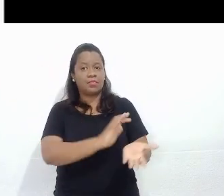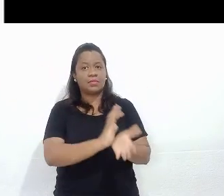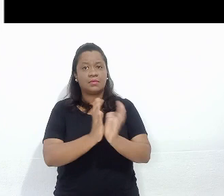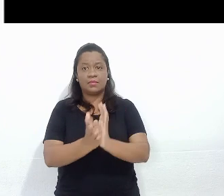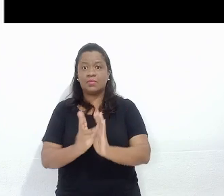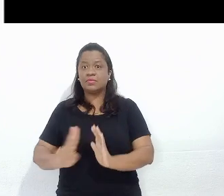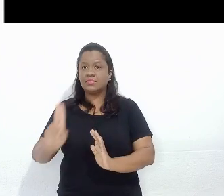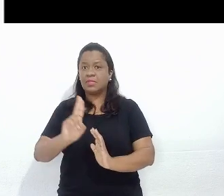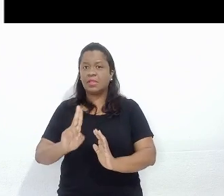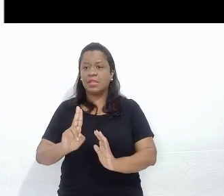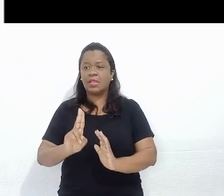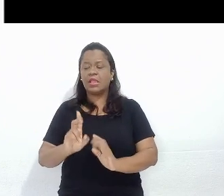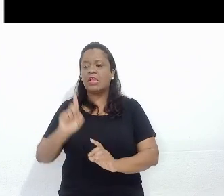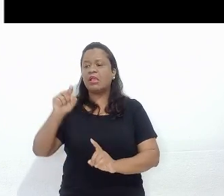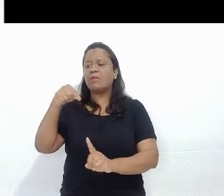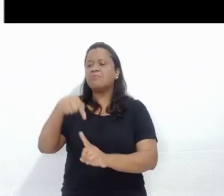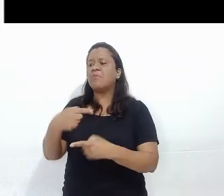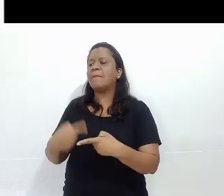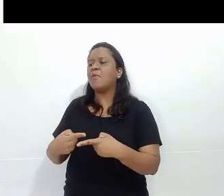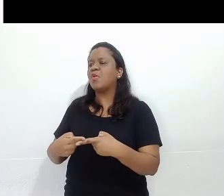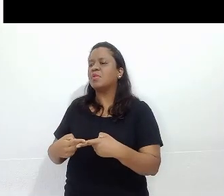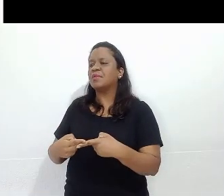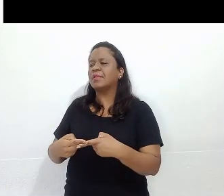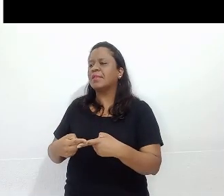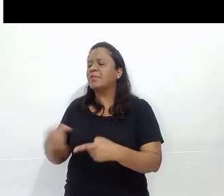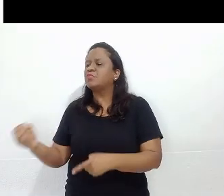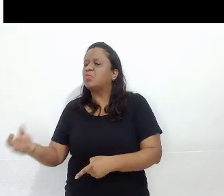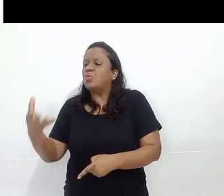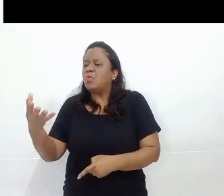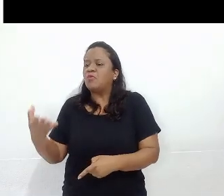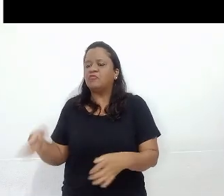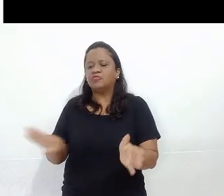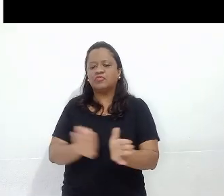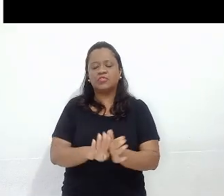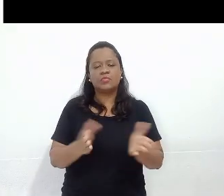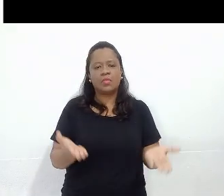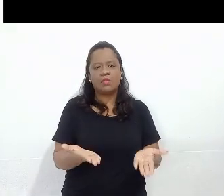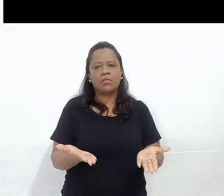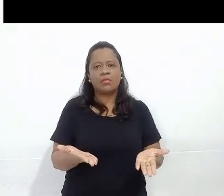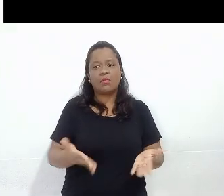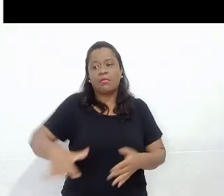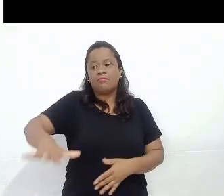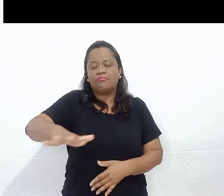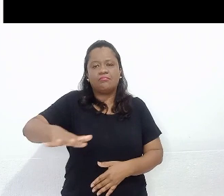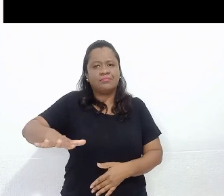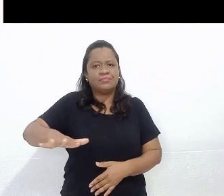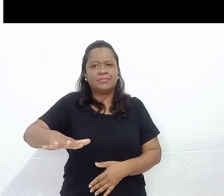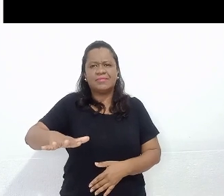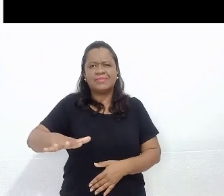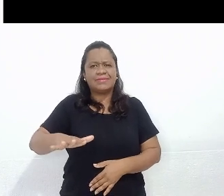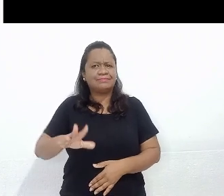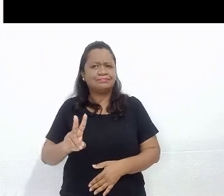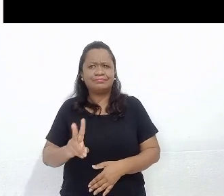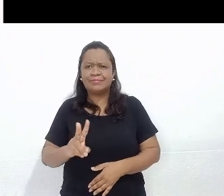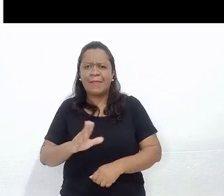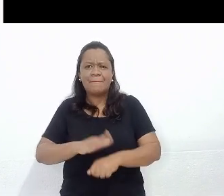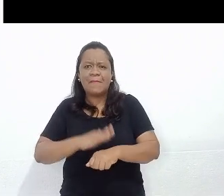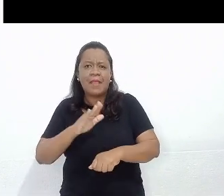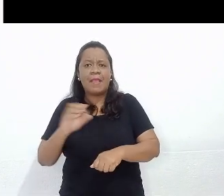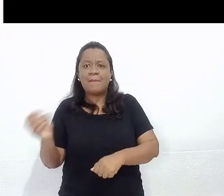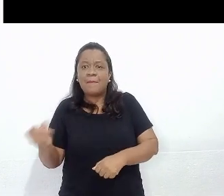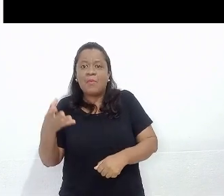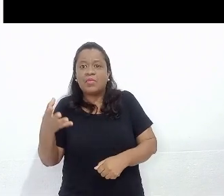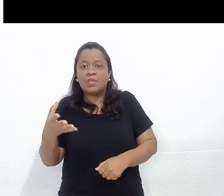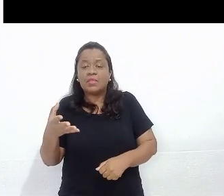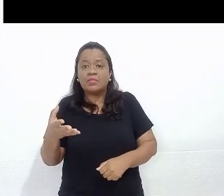mais moderno, o que chegou agora no mercado. Nem sempre o mais moderno, o mais novo, é o mais legal para o seu